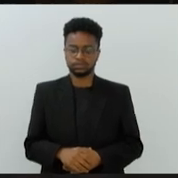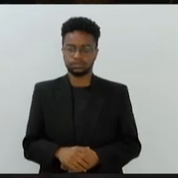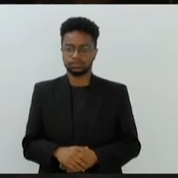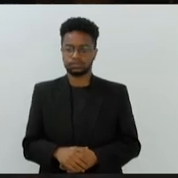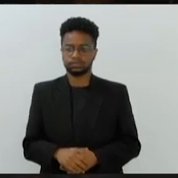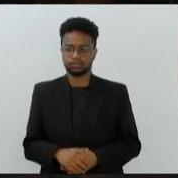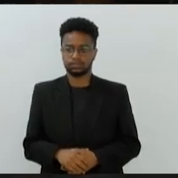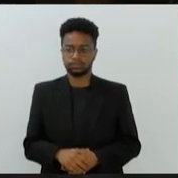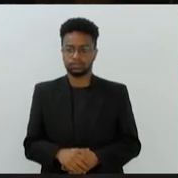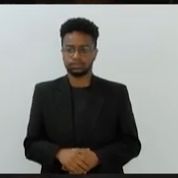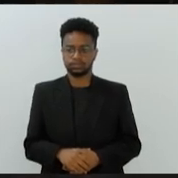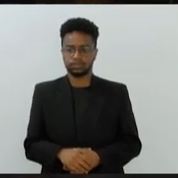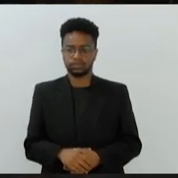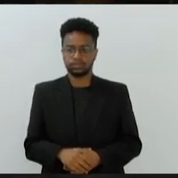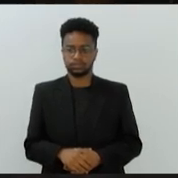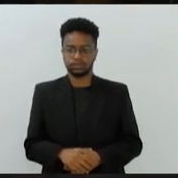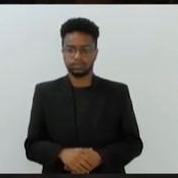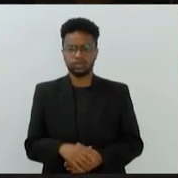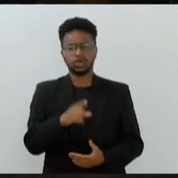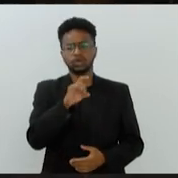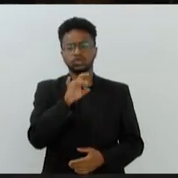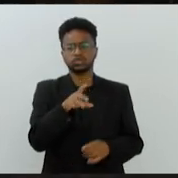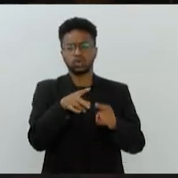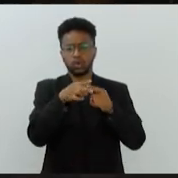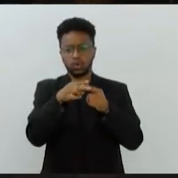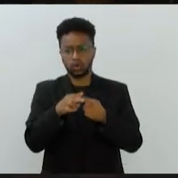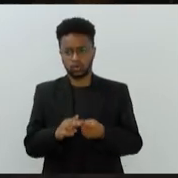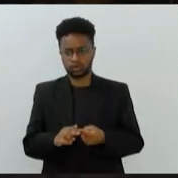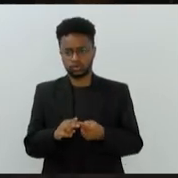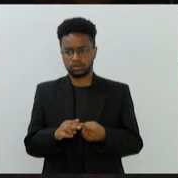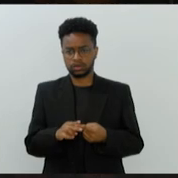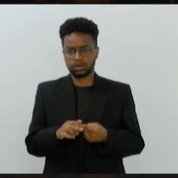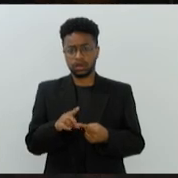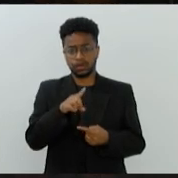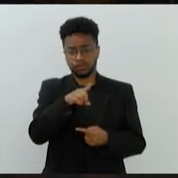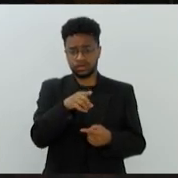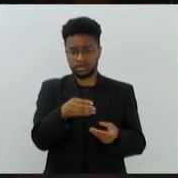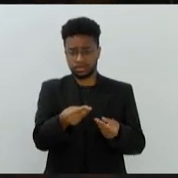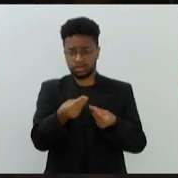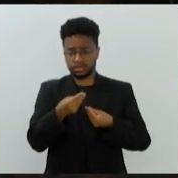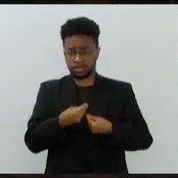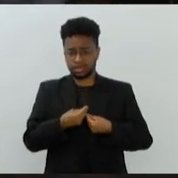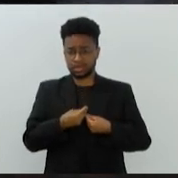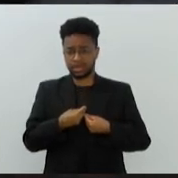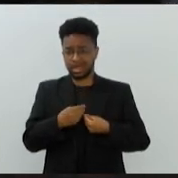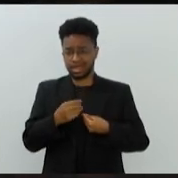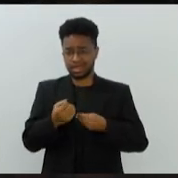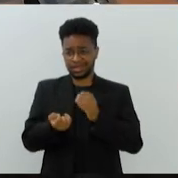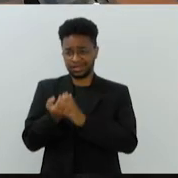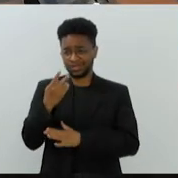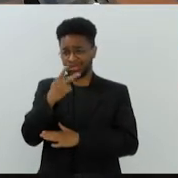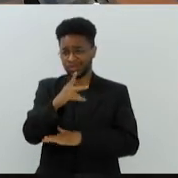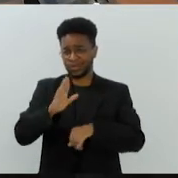Oi. Só fazendo uma correção. O senhor quer me dar autoria do seu projeto.